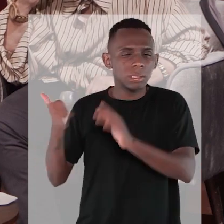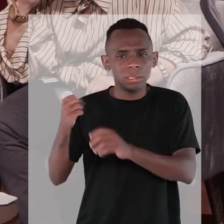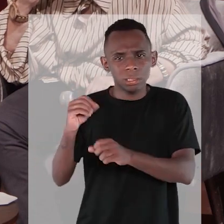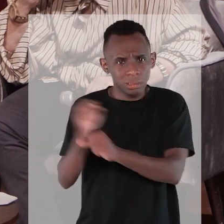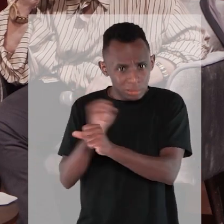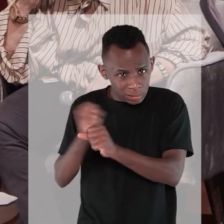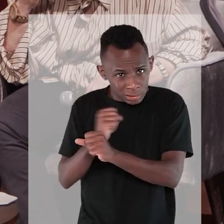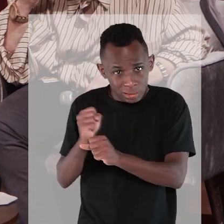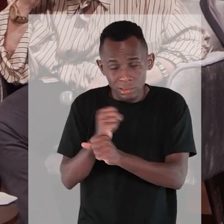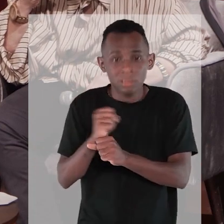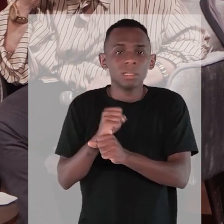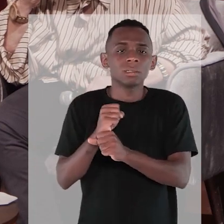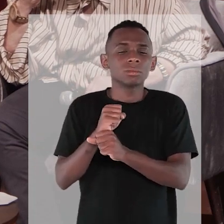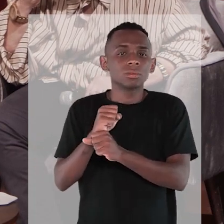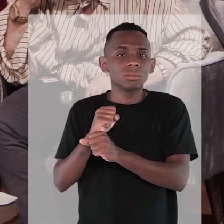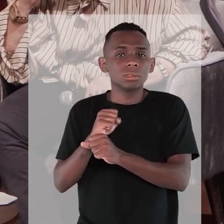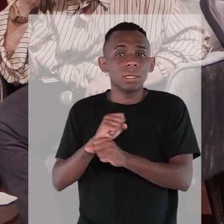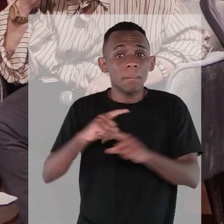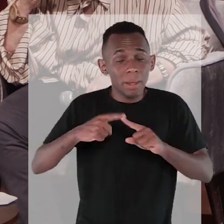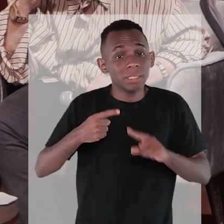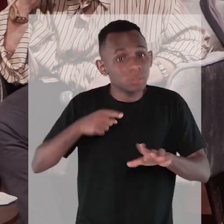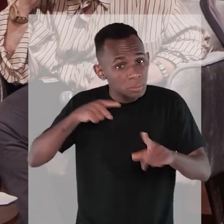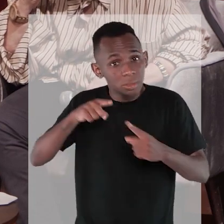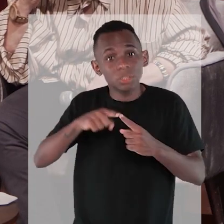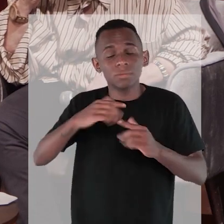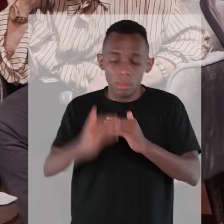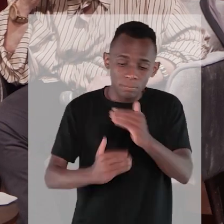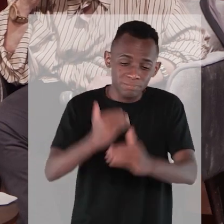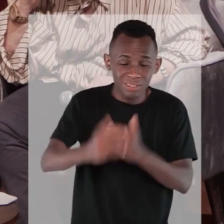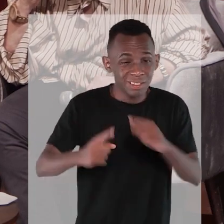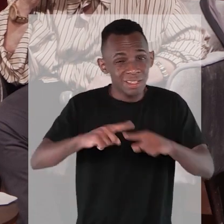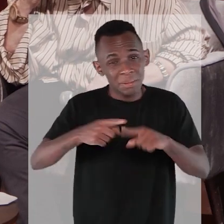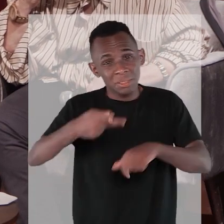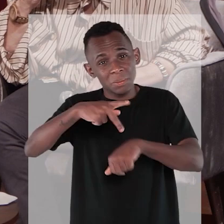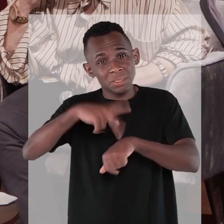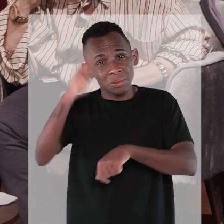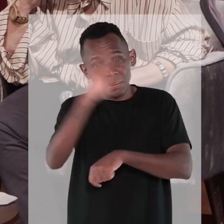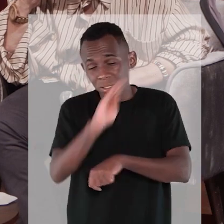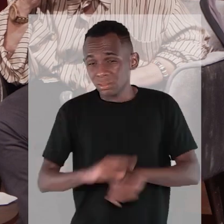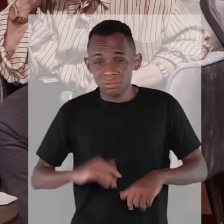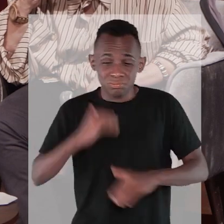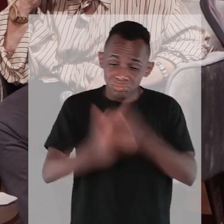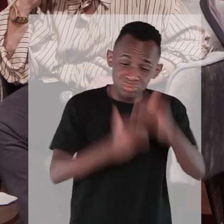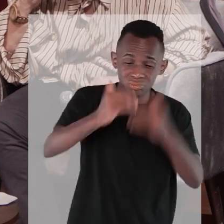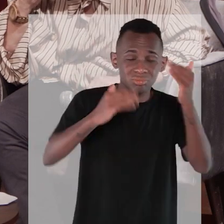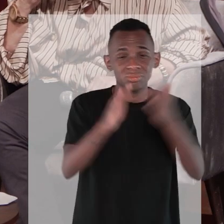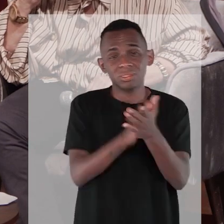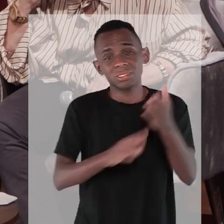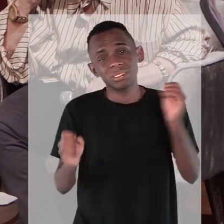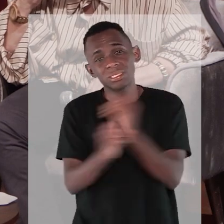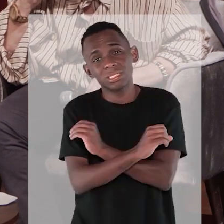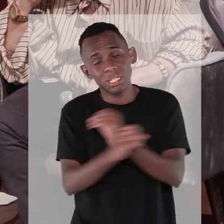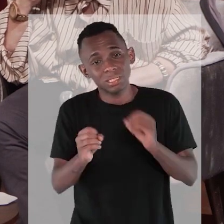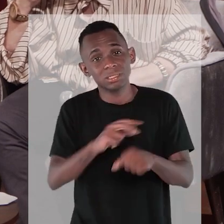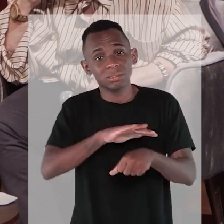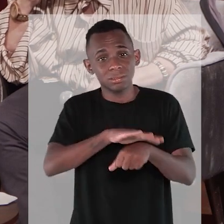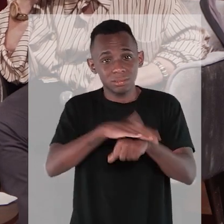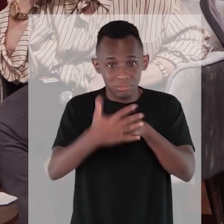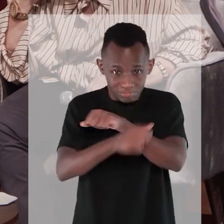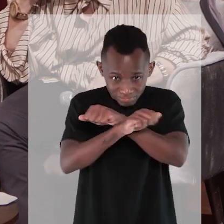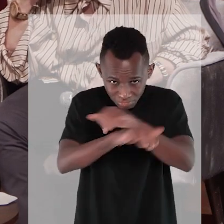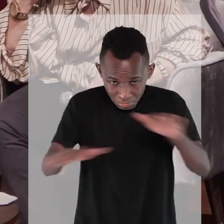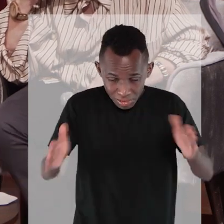disso nós temos aqui. O Brasil não se recuperou coisa alguma. Na pandemia nós tivemos, né, uma catástrofe